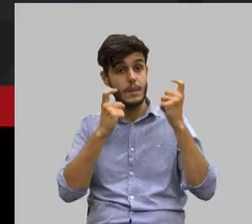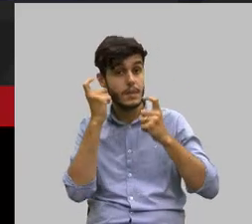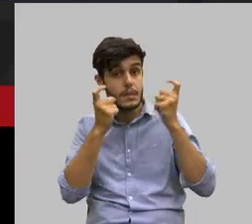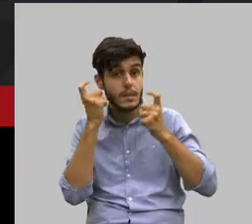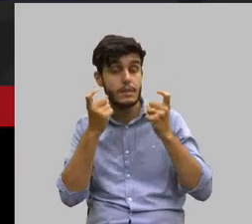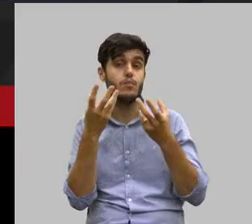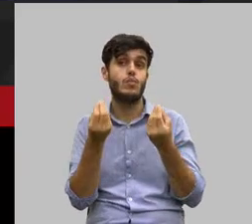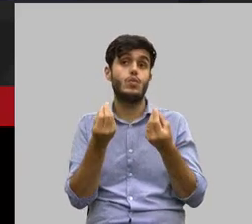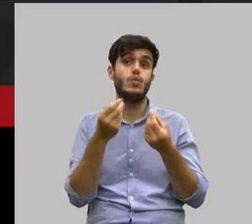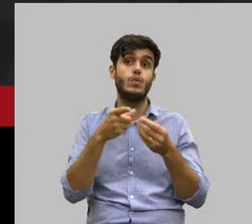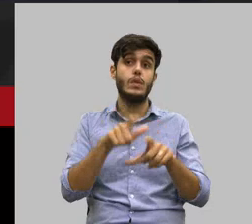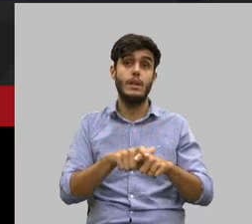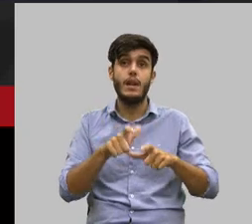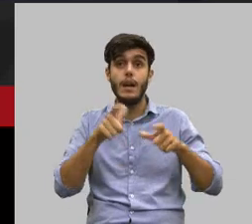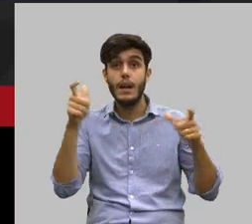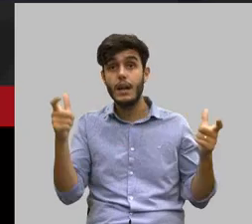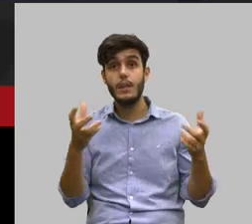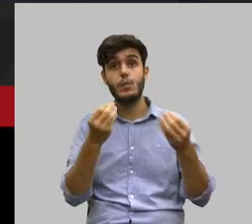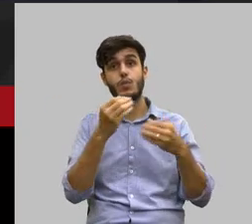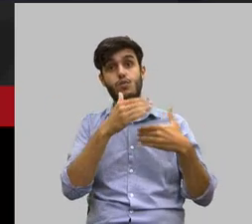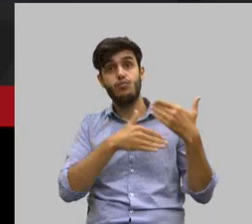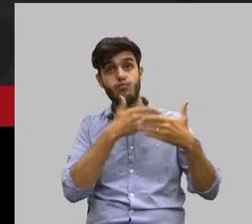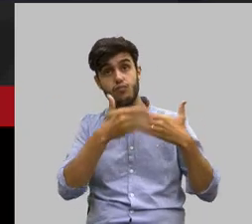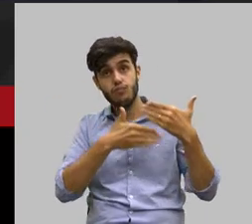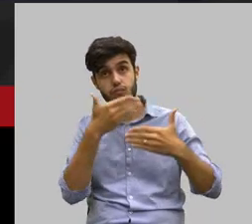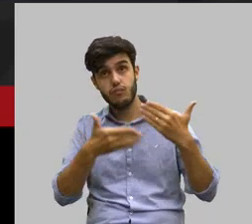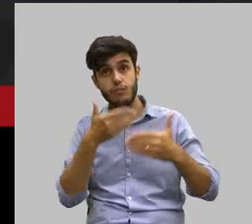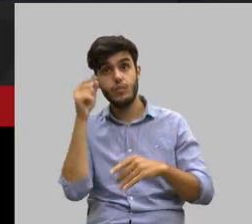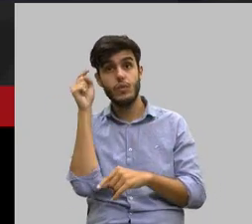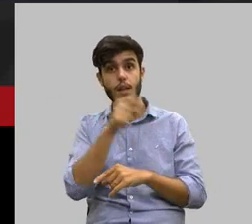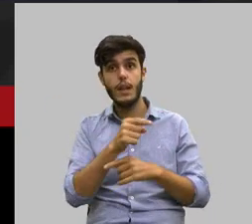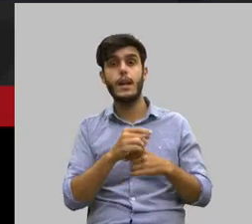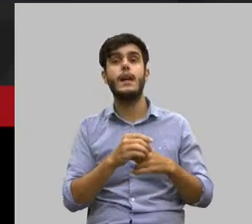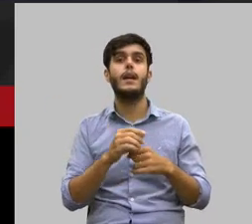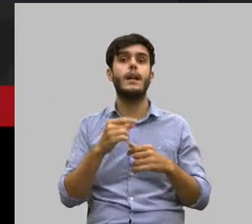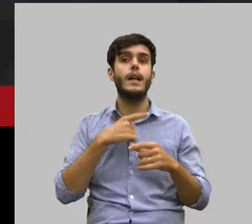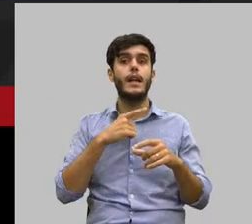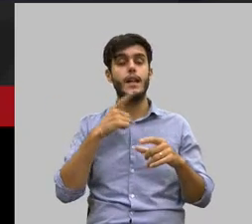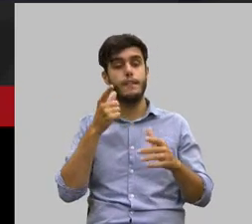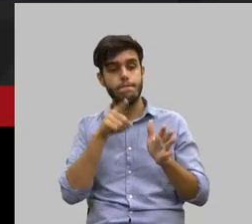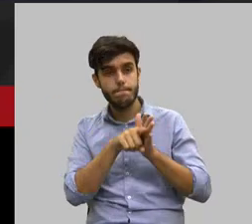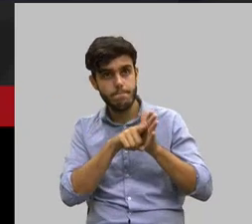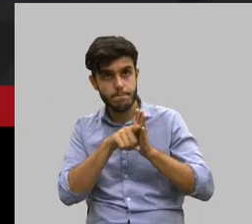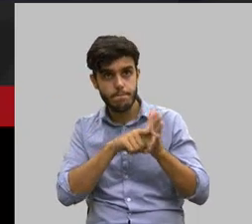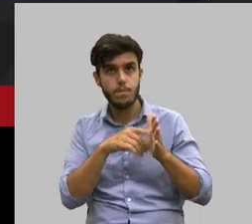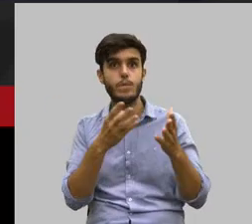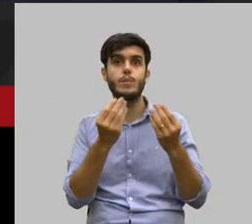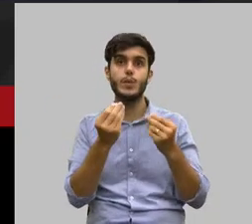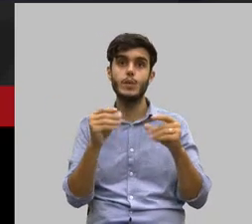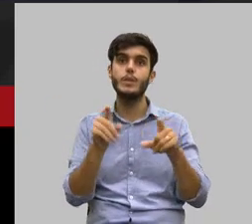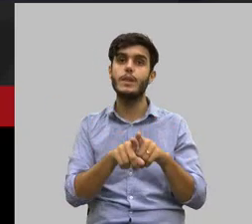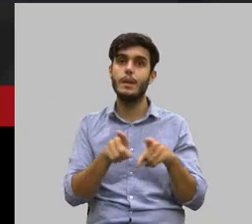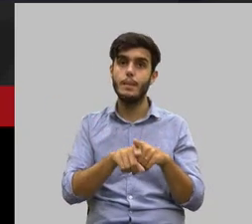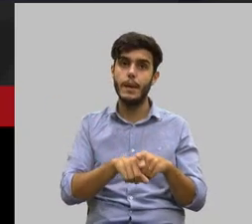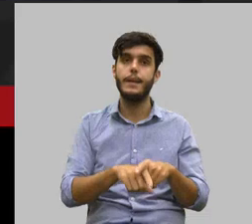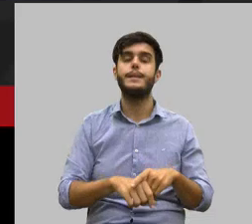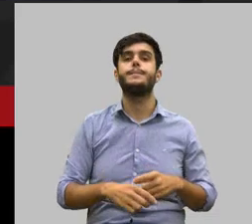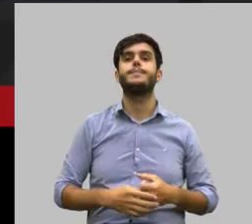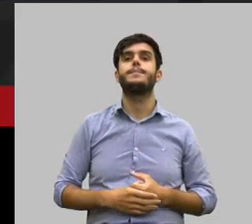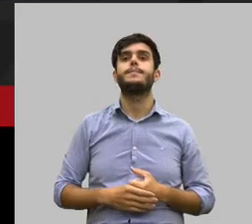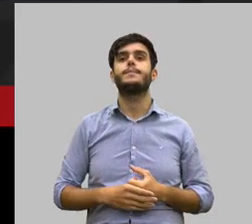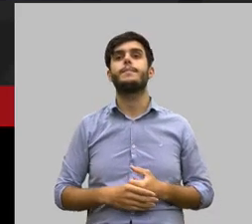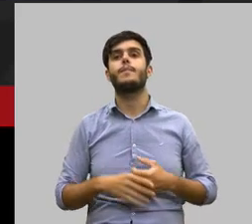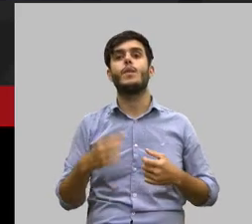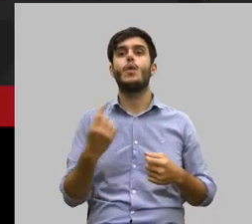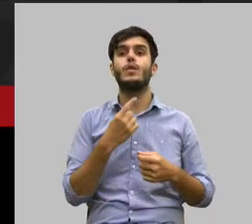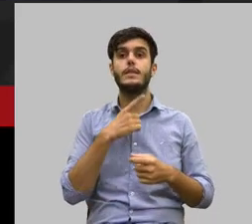várias operações são desencadeadas e temos várias investigações em andamento né no sentido de termos é um efetivo